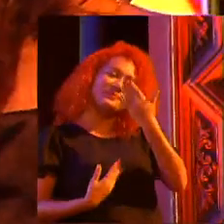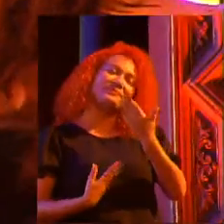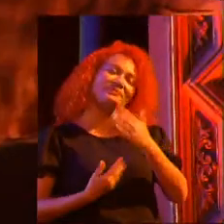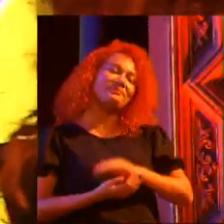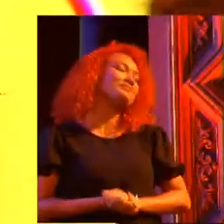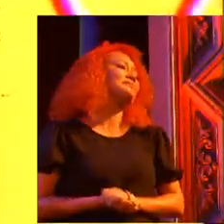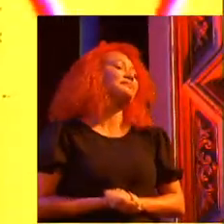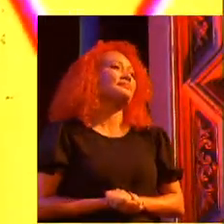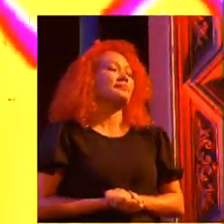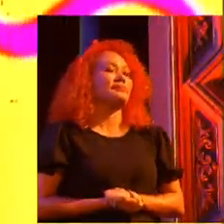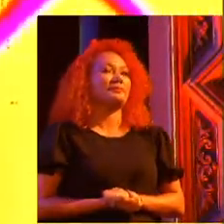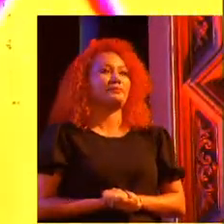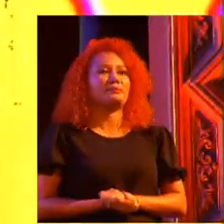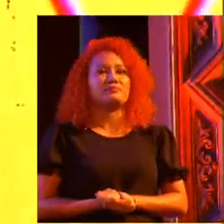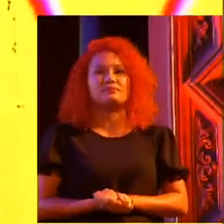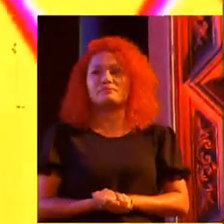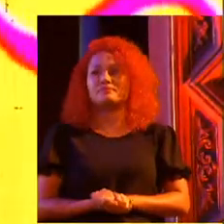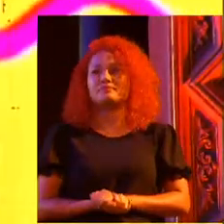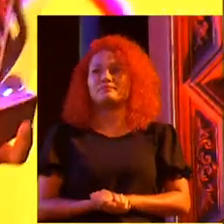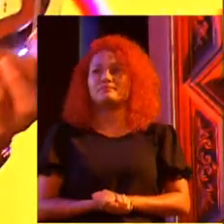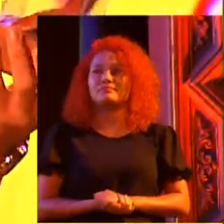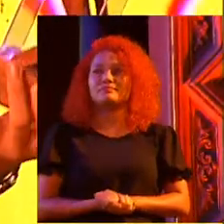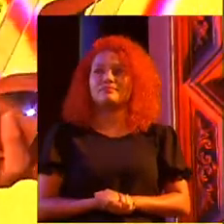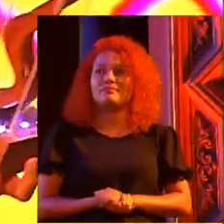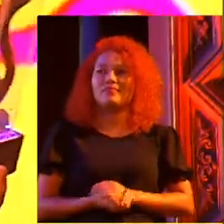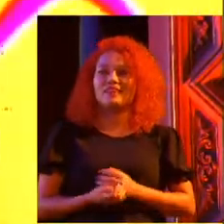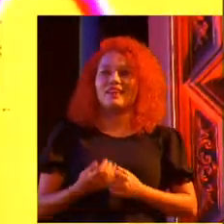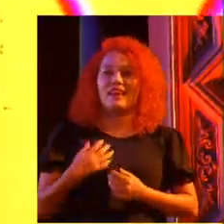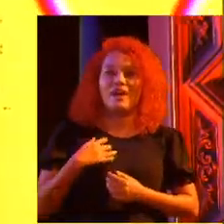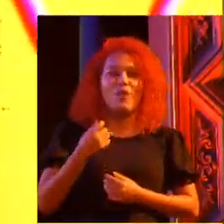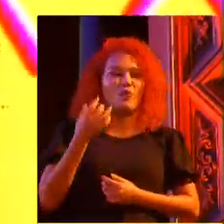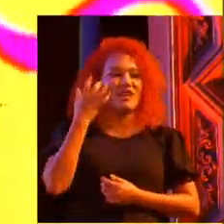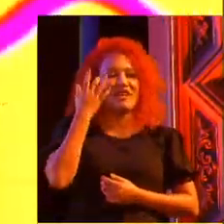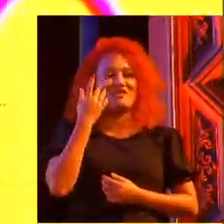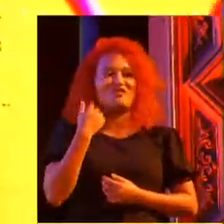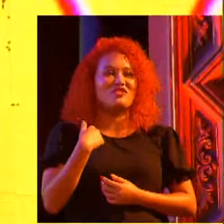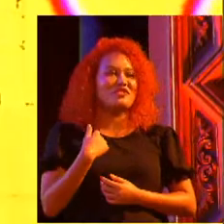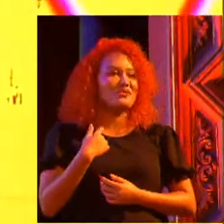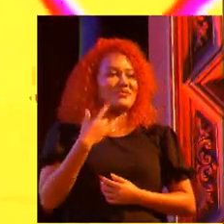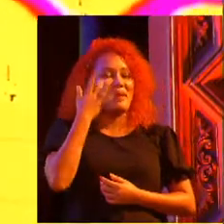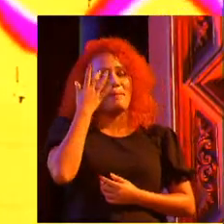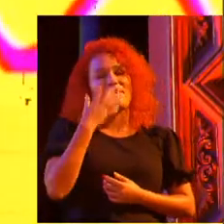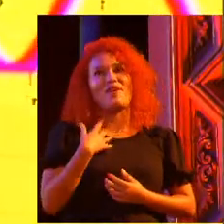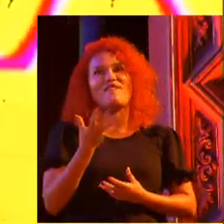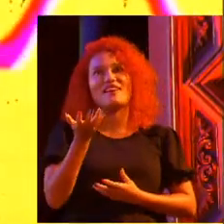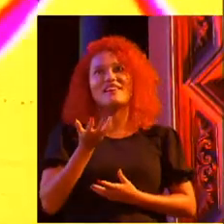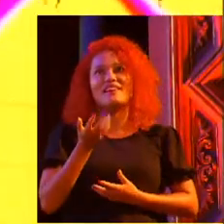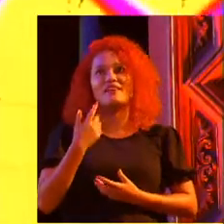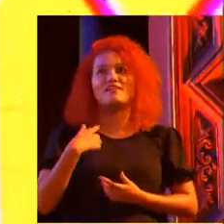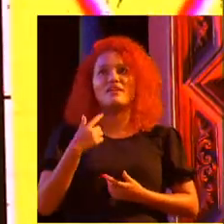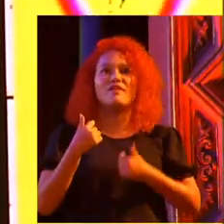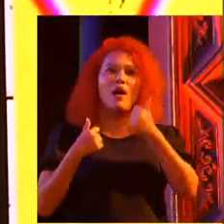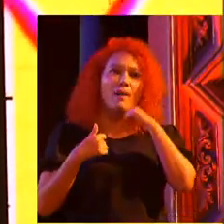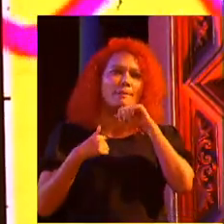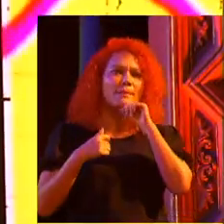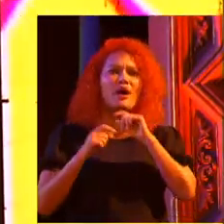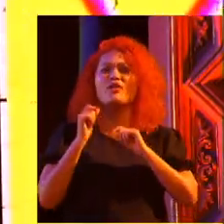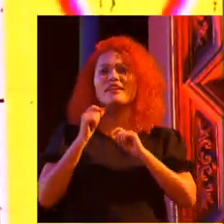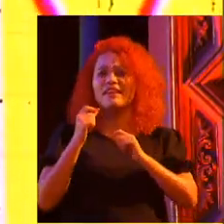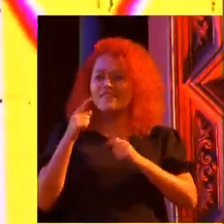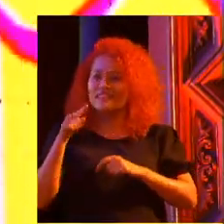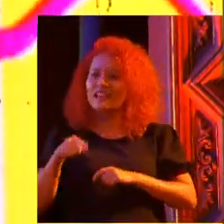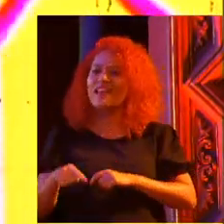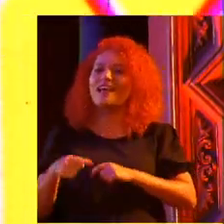Obrigado. Então, eu acho que o senhor menos esperava ganhar isso. Eu estava ali do lado do meu pai e falou assim, filho, o que importa é que você